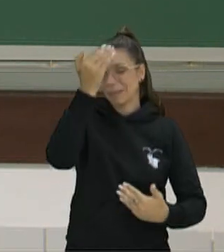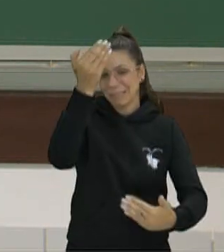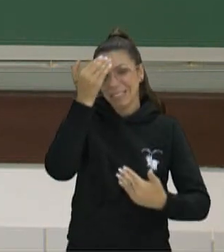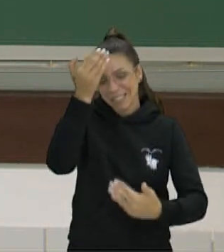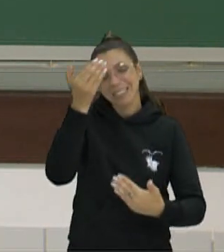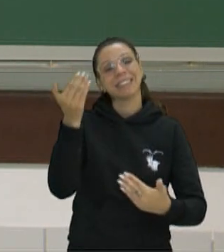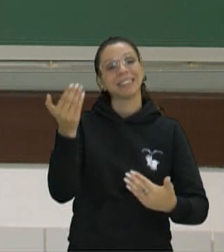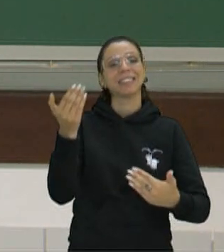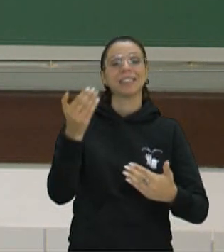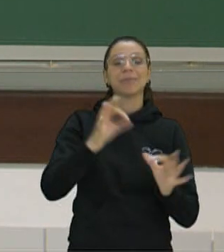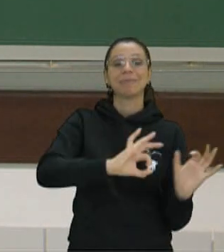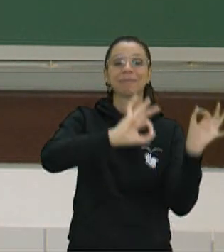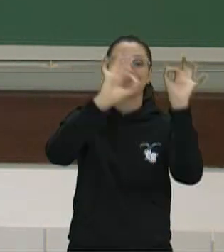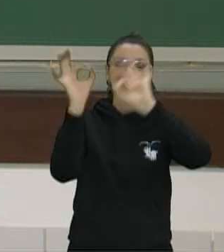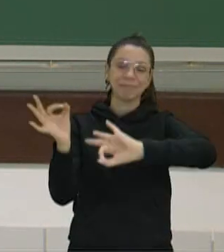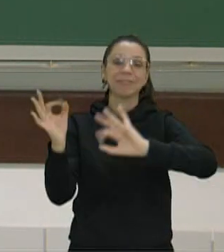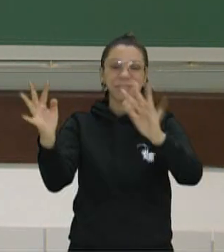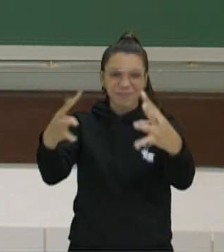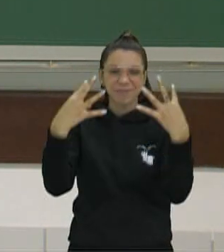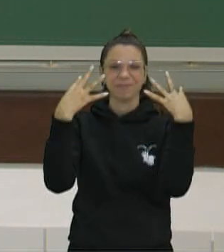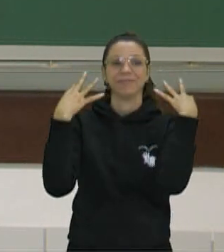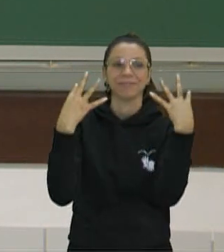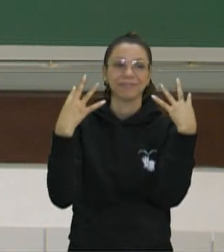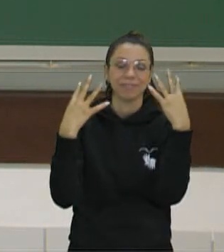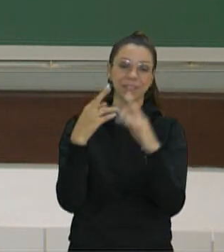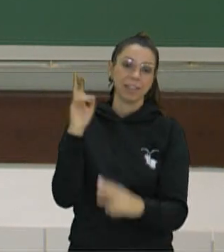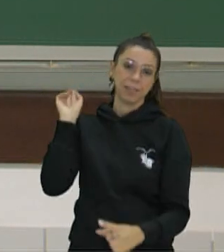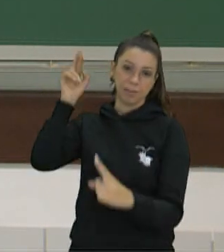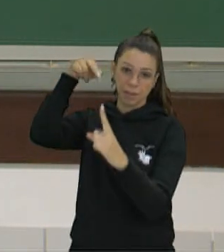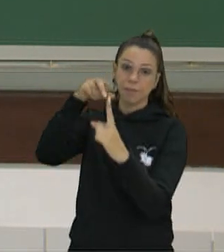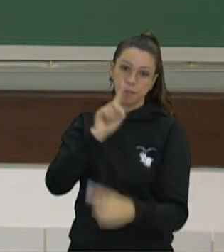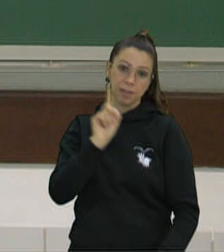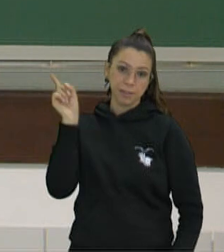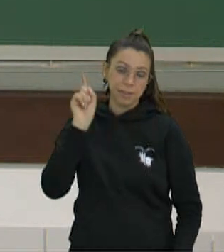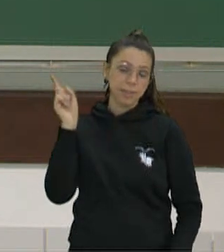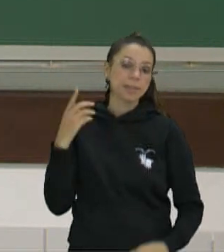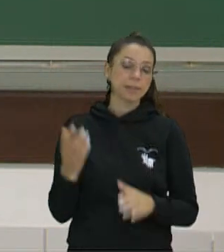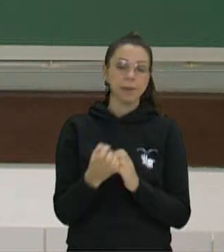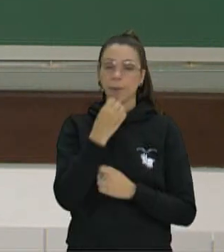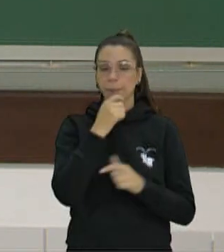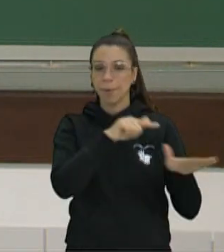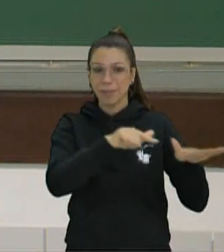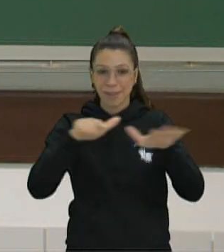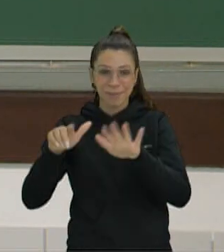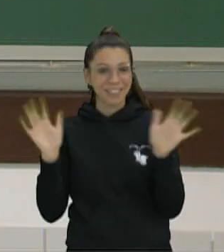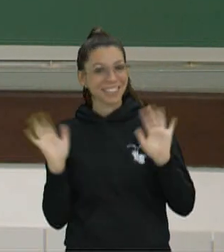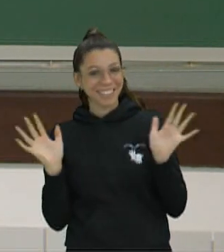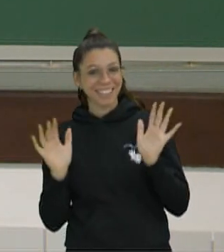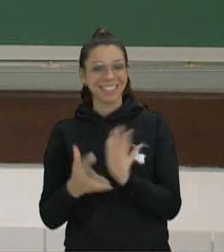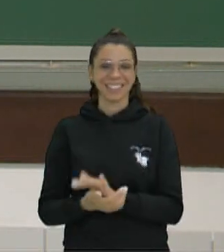por assistirem aqui com a gente. Aqui estão as referências. Boa semana!